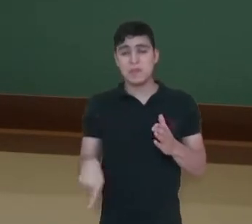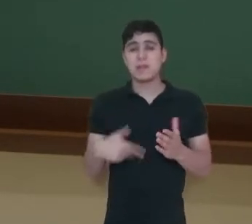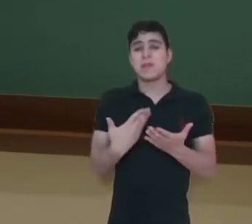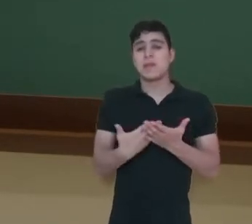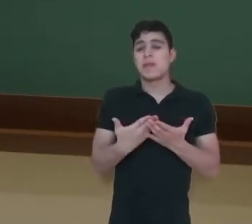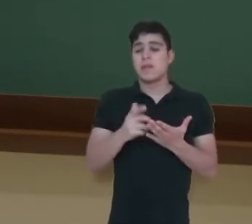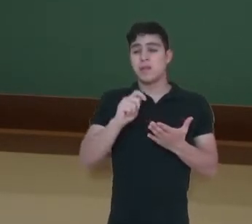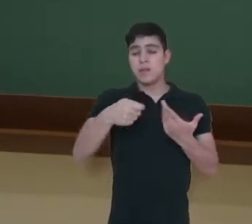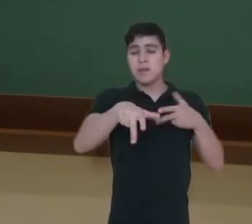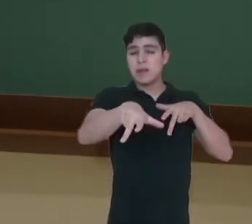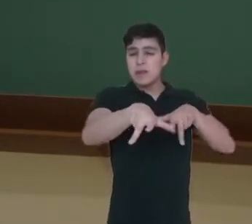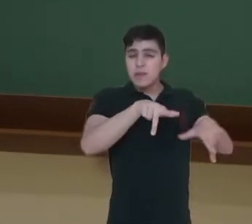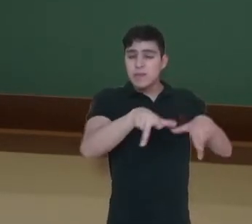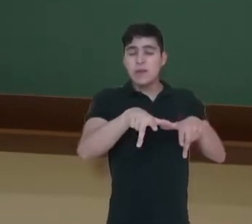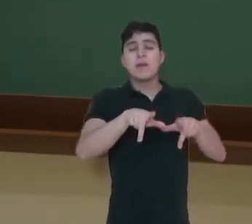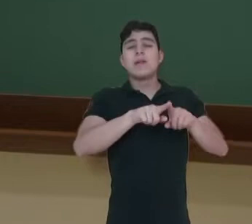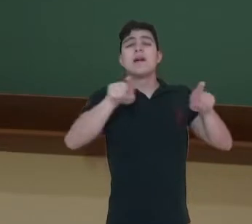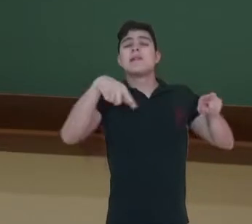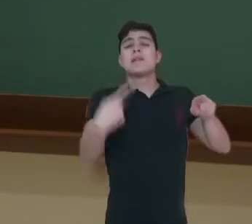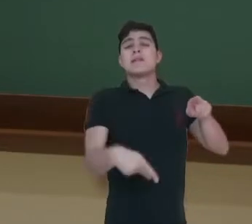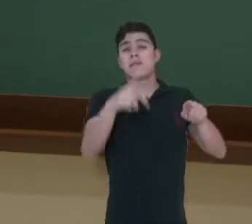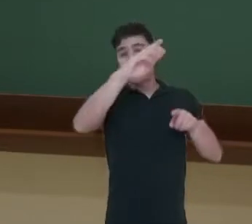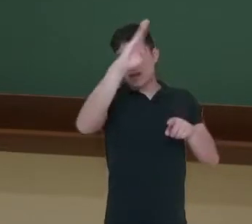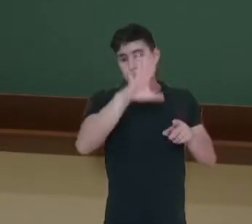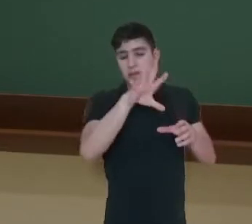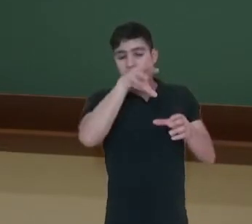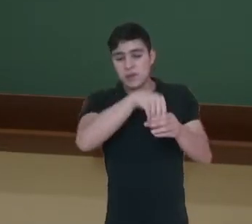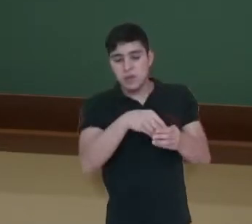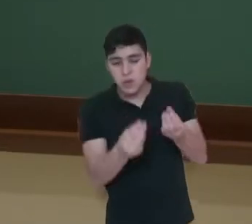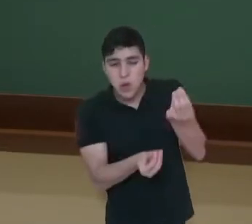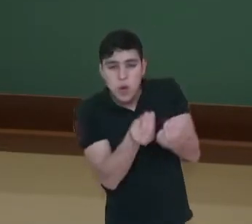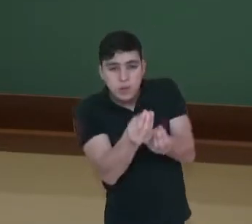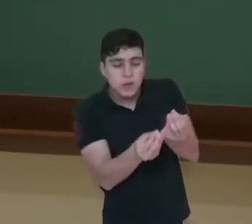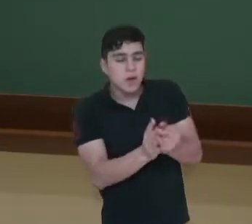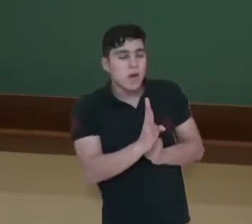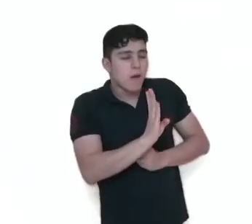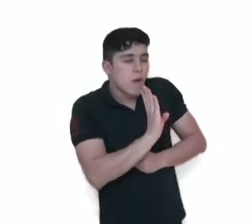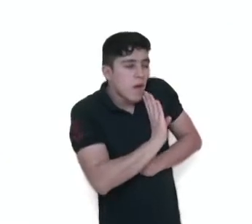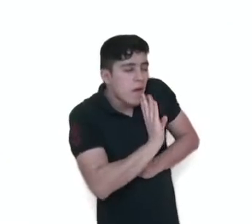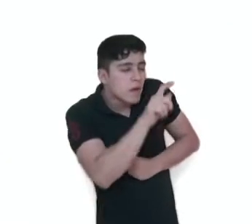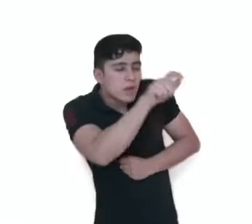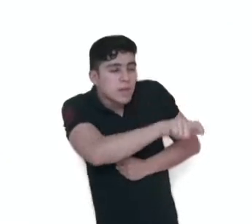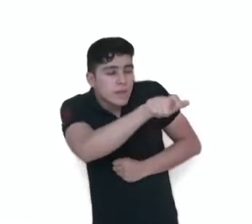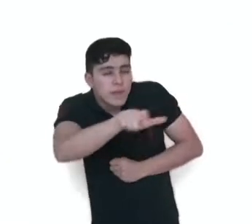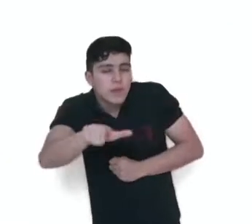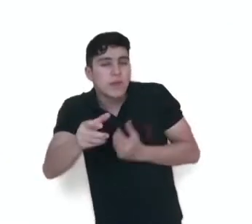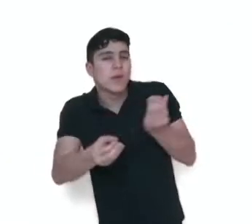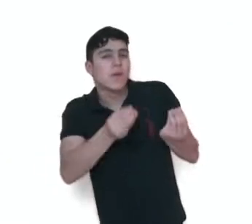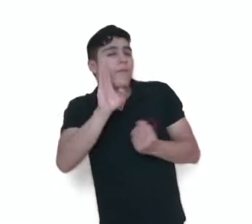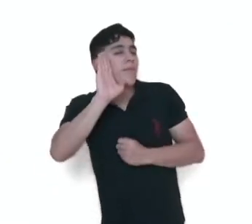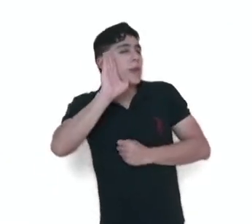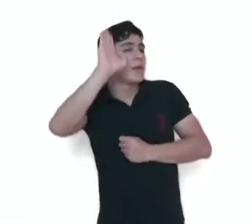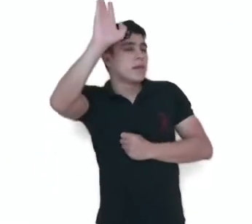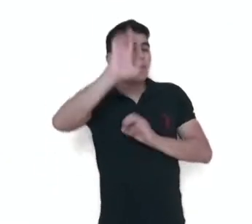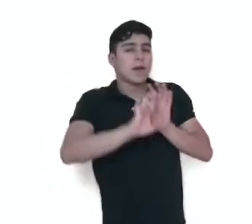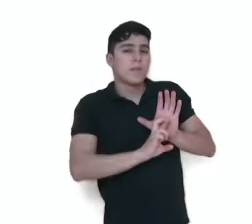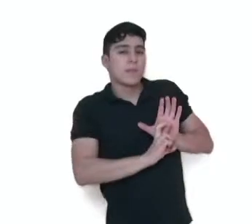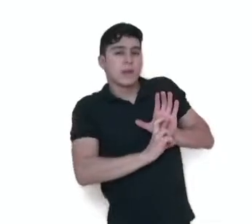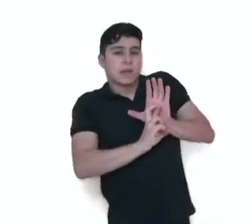e rap dentro do Brasil. Então vamos conhecer brevemente a trajetória artística do hip hop no Brasil e os seus principais